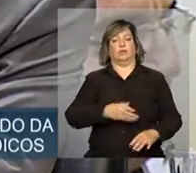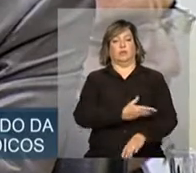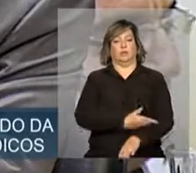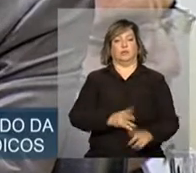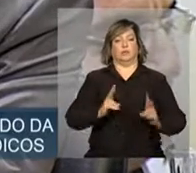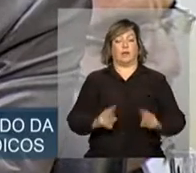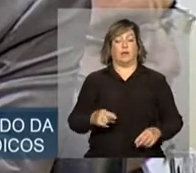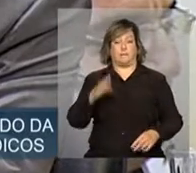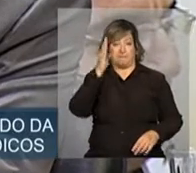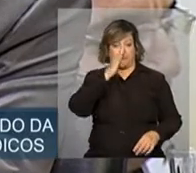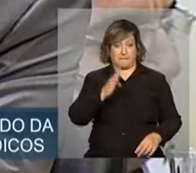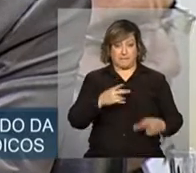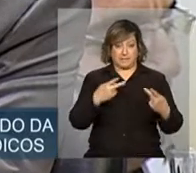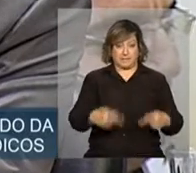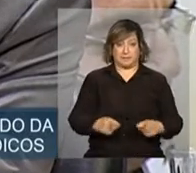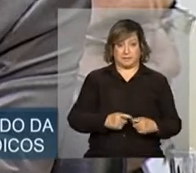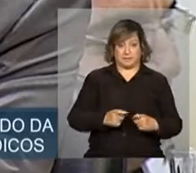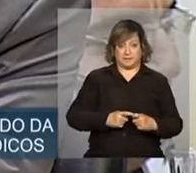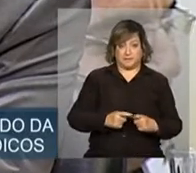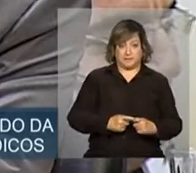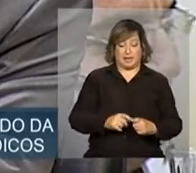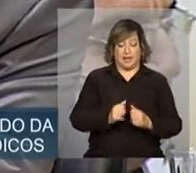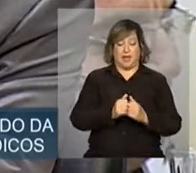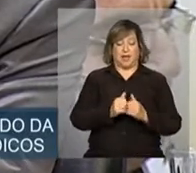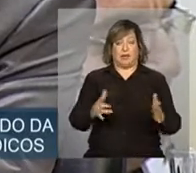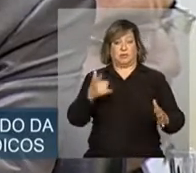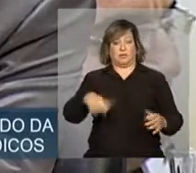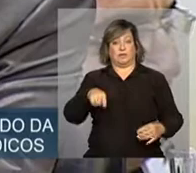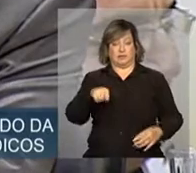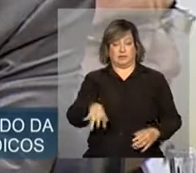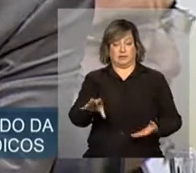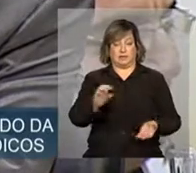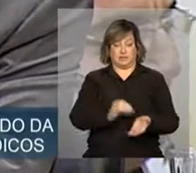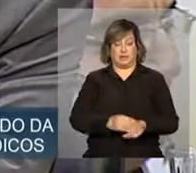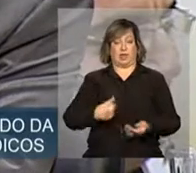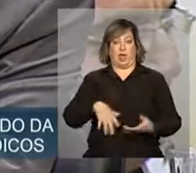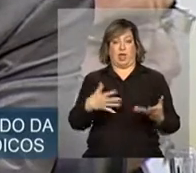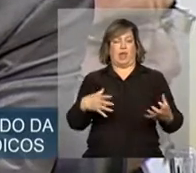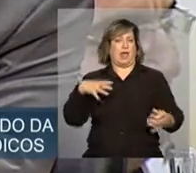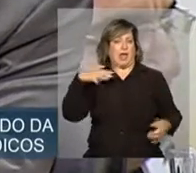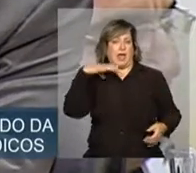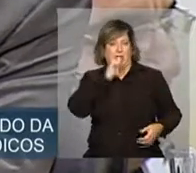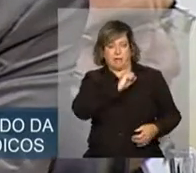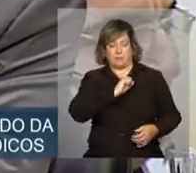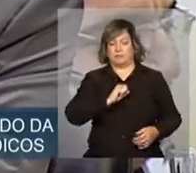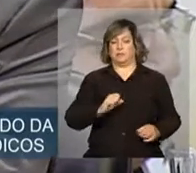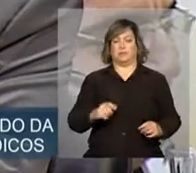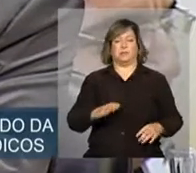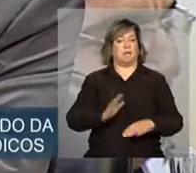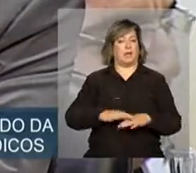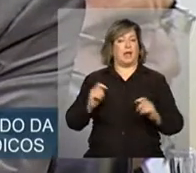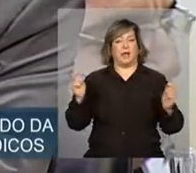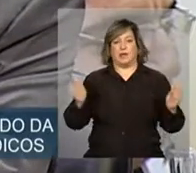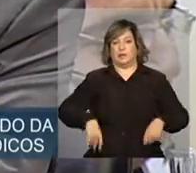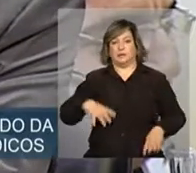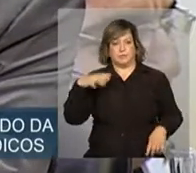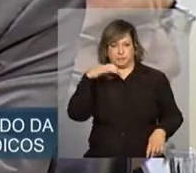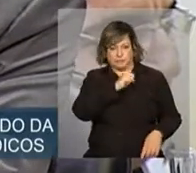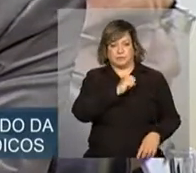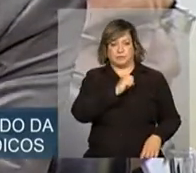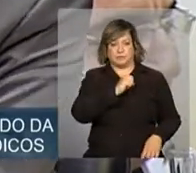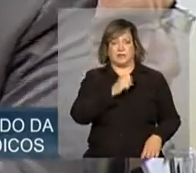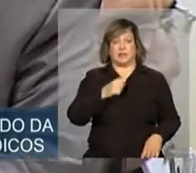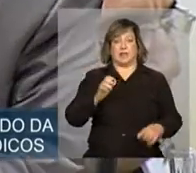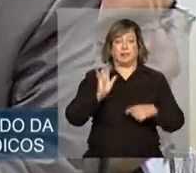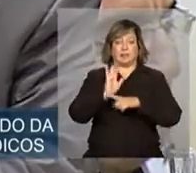principalmente na reabertura das inscrições agora então como nós queremos atender rapidamente o mais rápido possível é